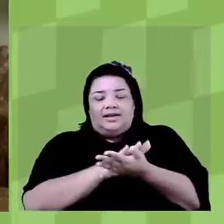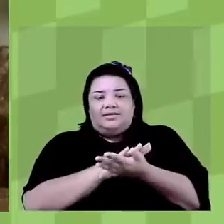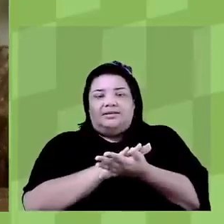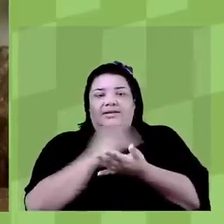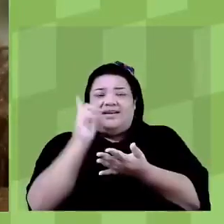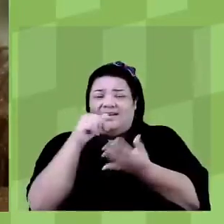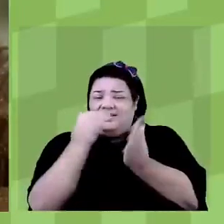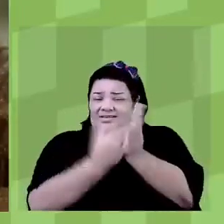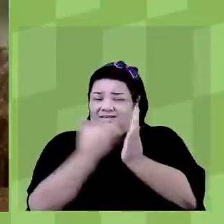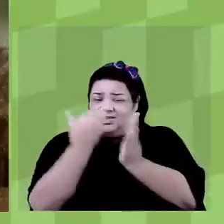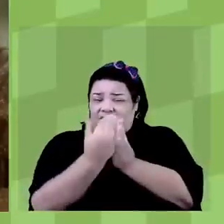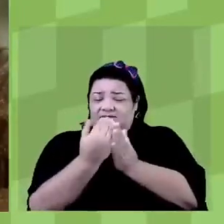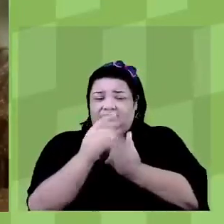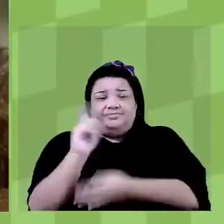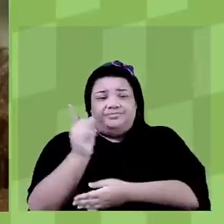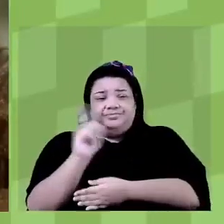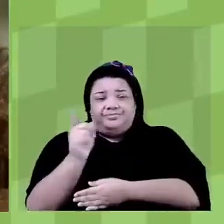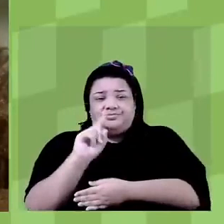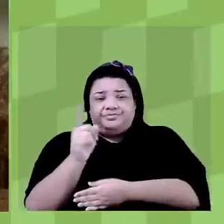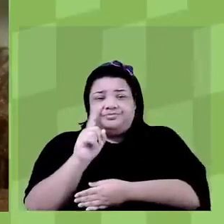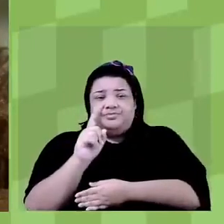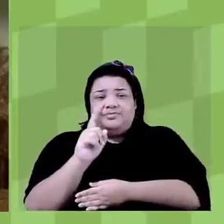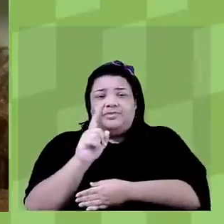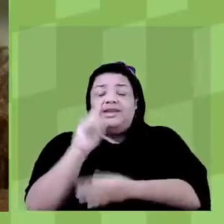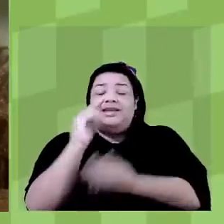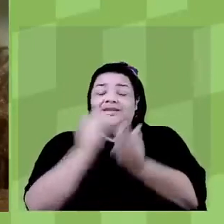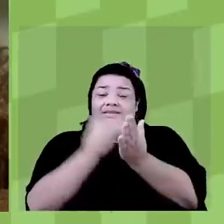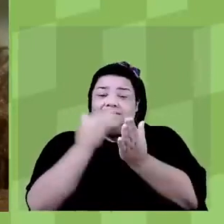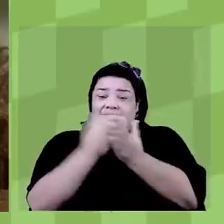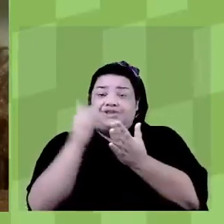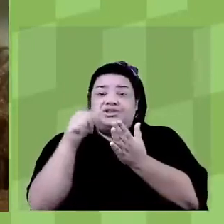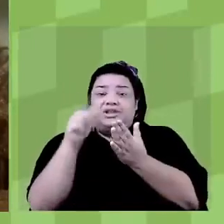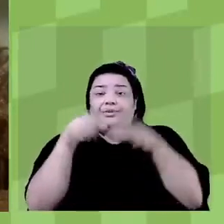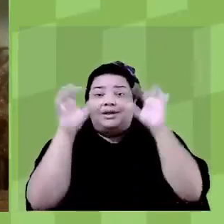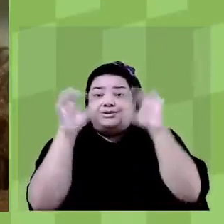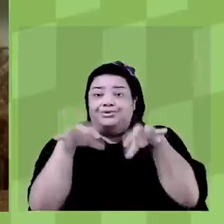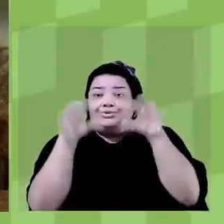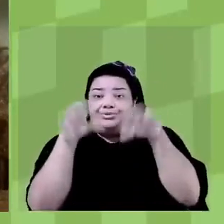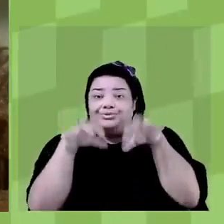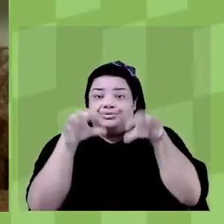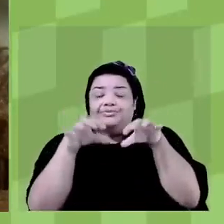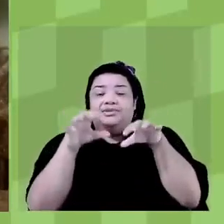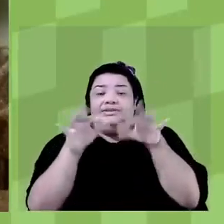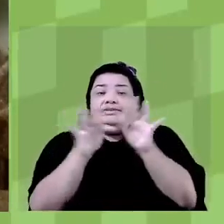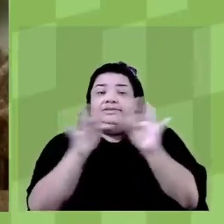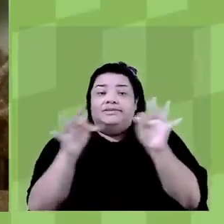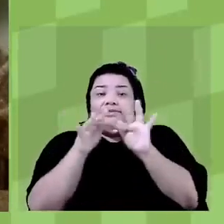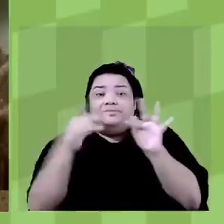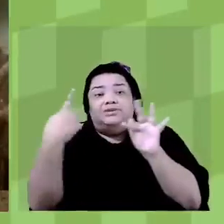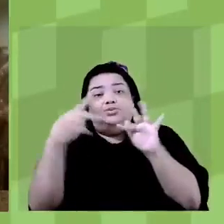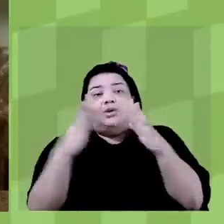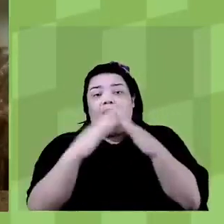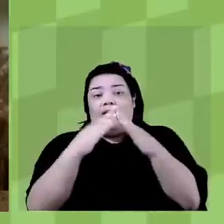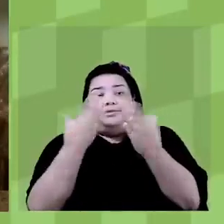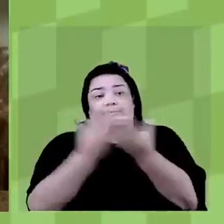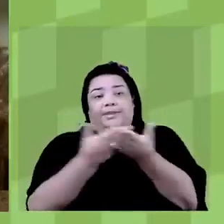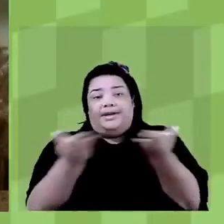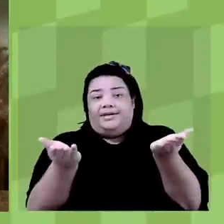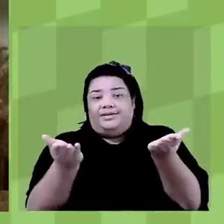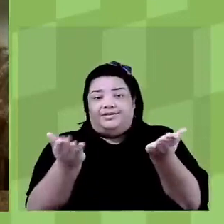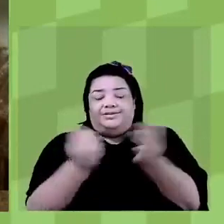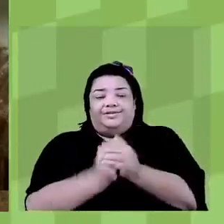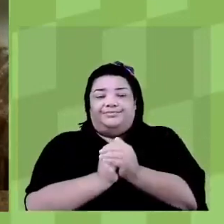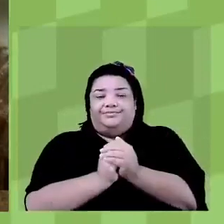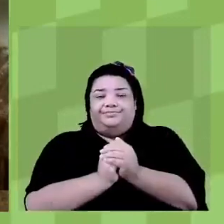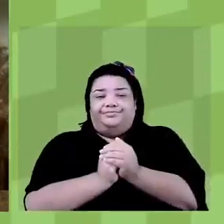arrastada num deslizamento por conta de uma chuva de 200 milímetros que aconteceu em um intervalo de 1 hora, né? Então, isso para